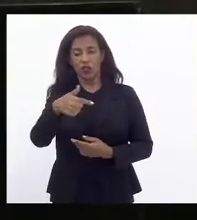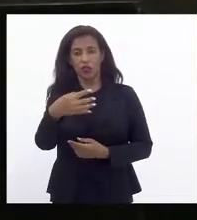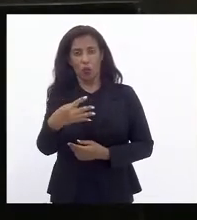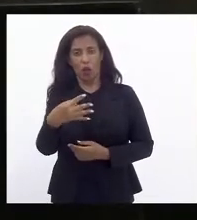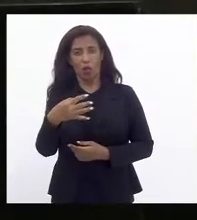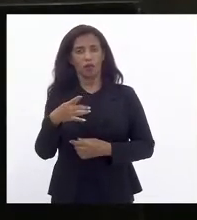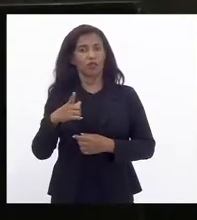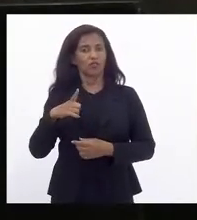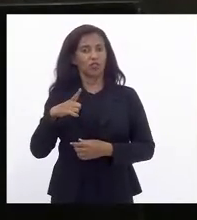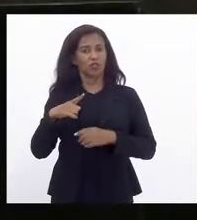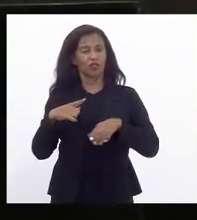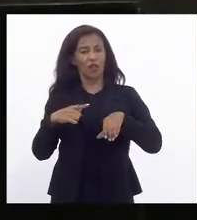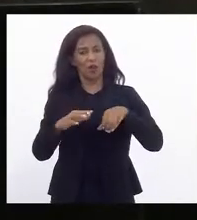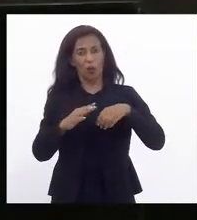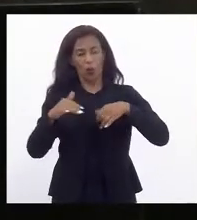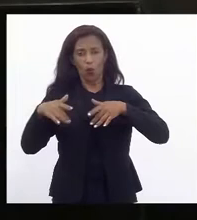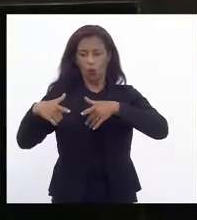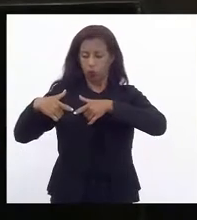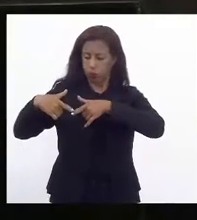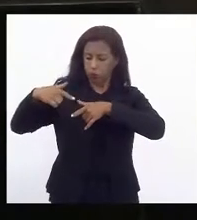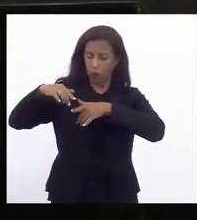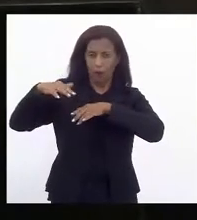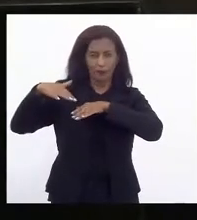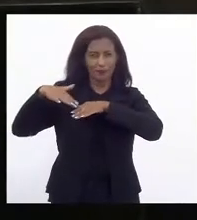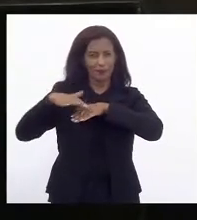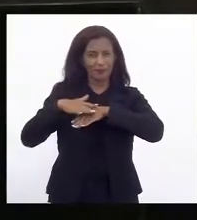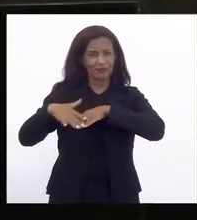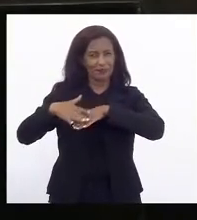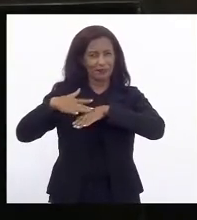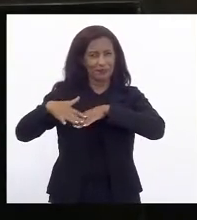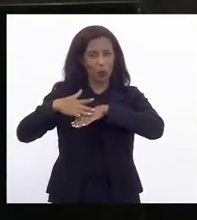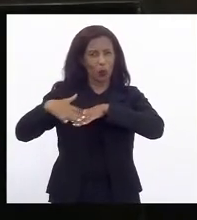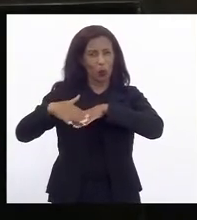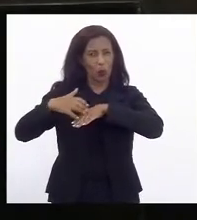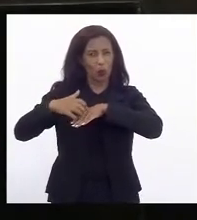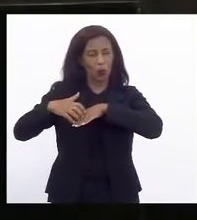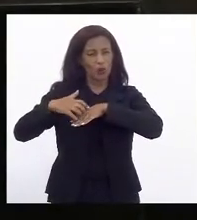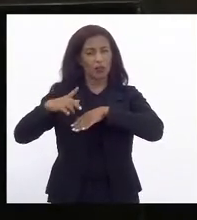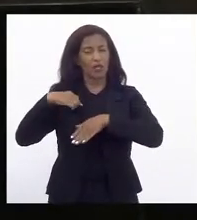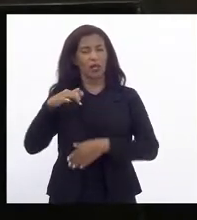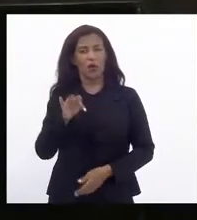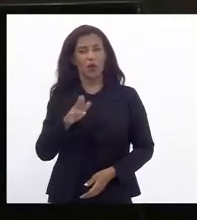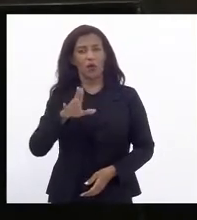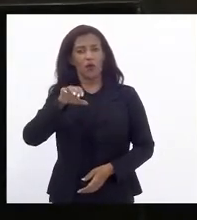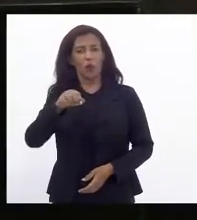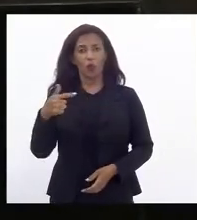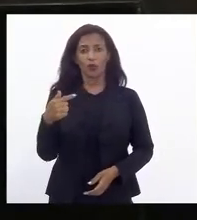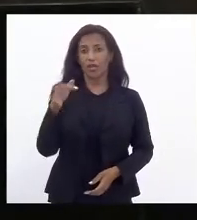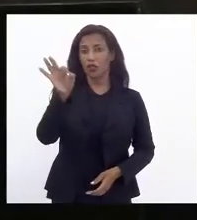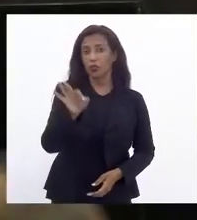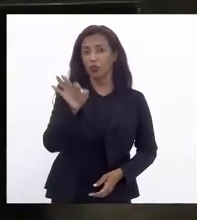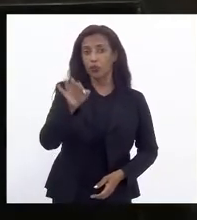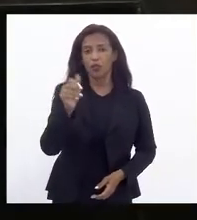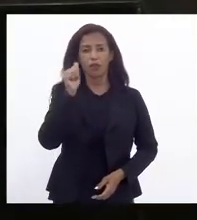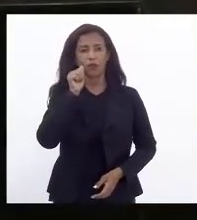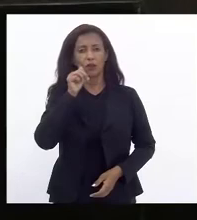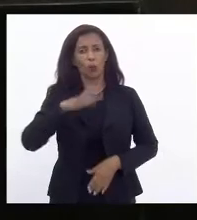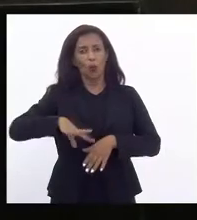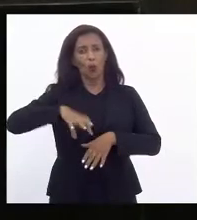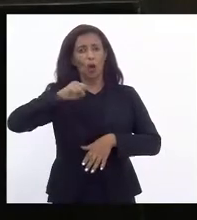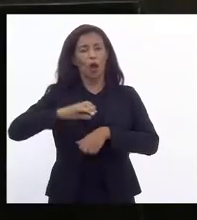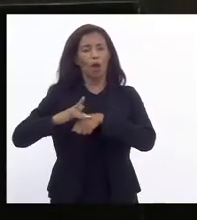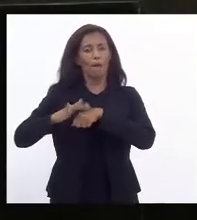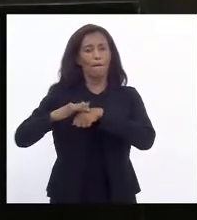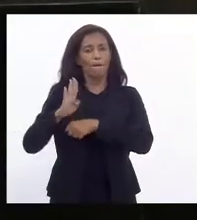24% tiveram candídese, 11% infecção vaginal por fungo, 7% infecção vaginal